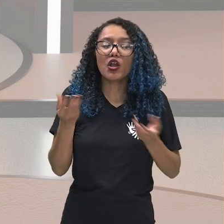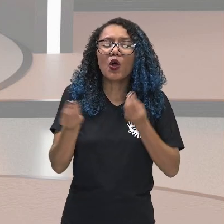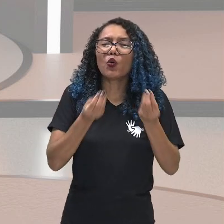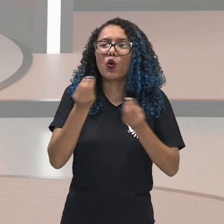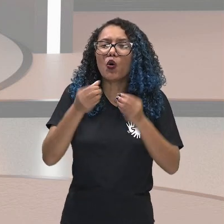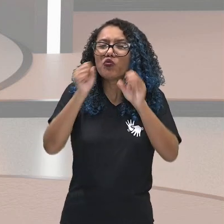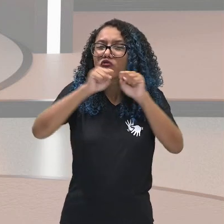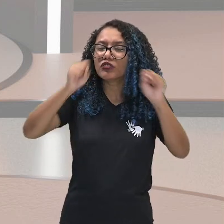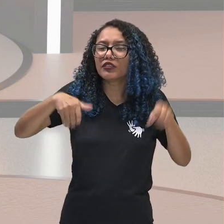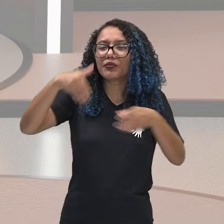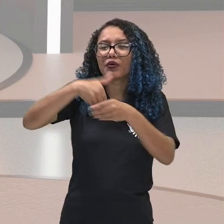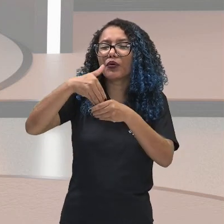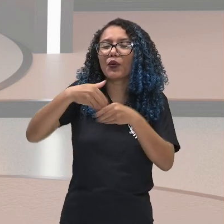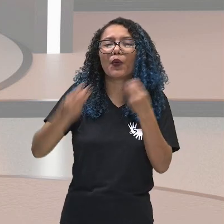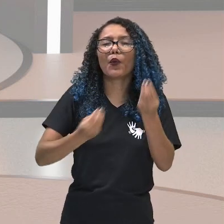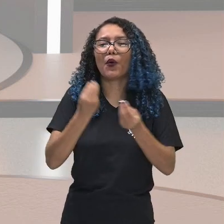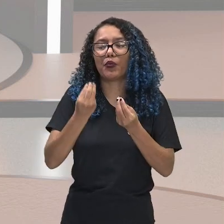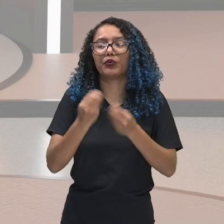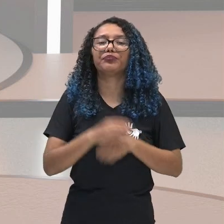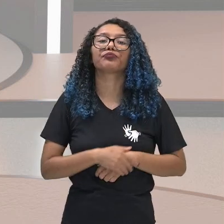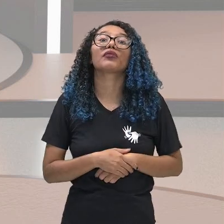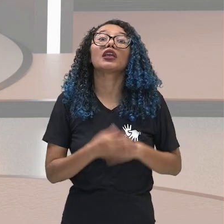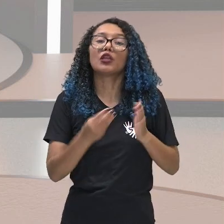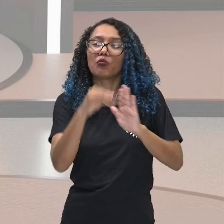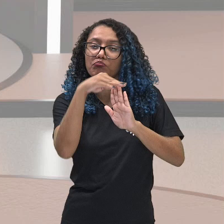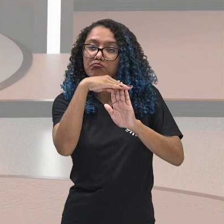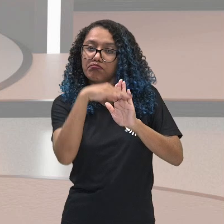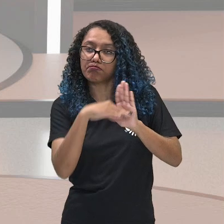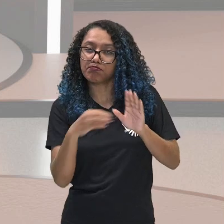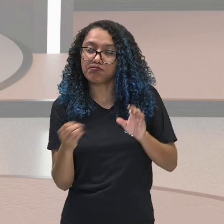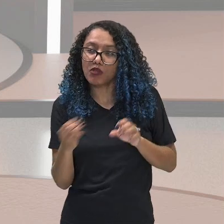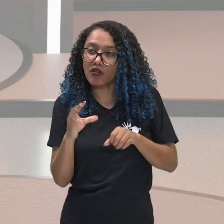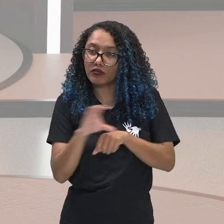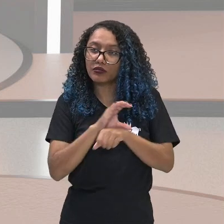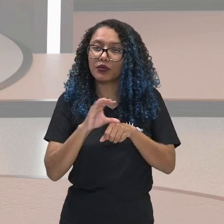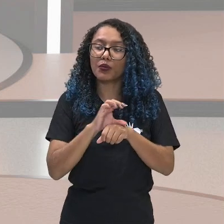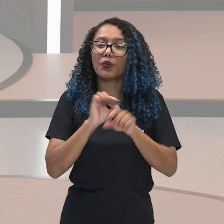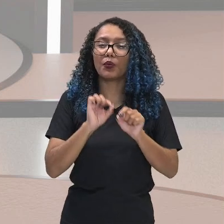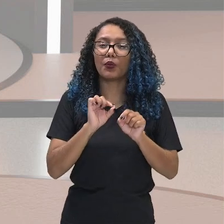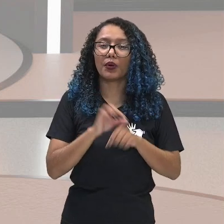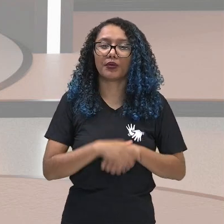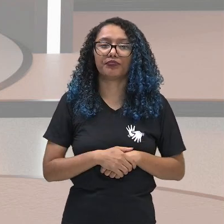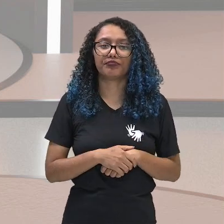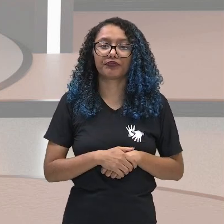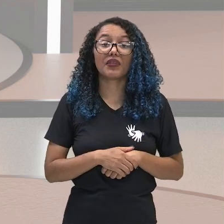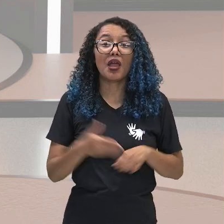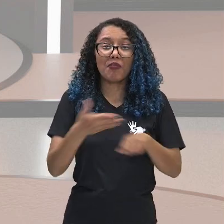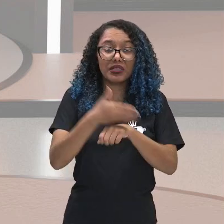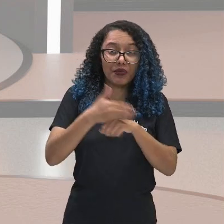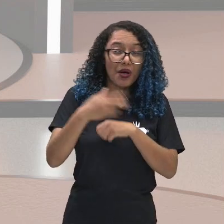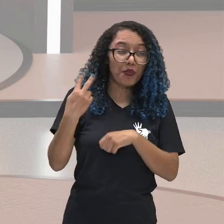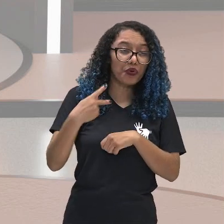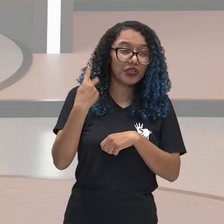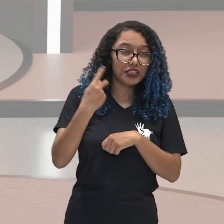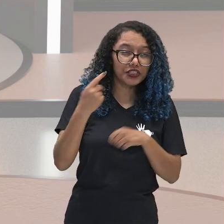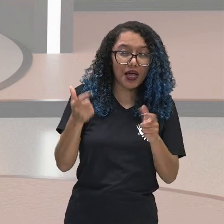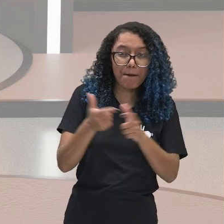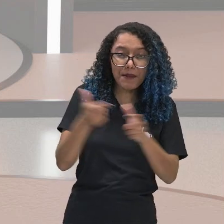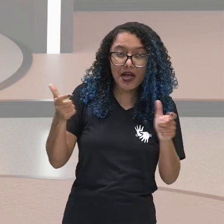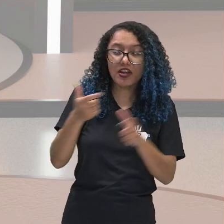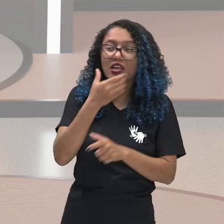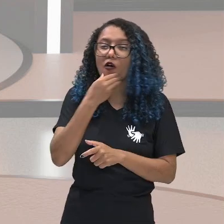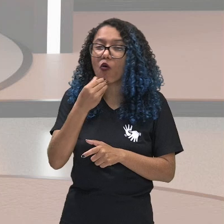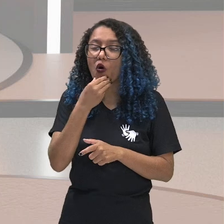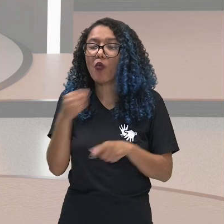A Constituição outorgada, ela exclui da vida política do país a grande maioria dos homens e